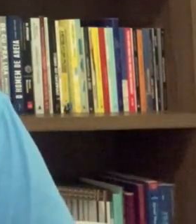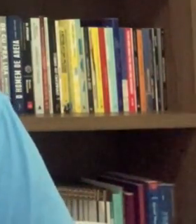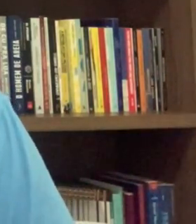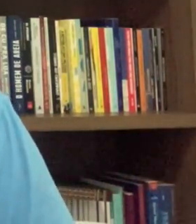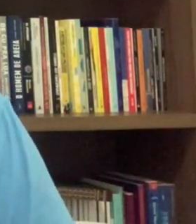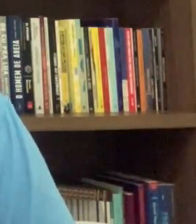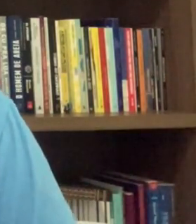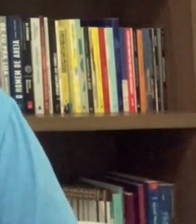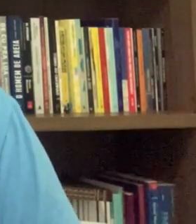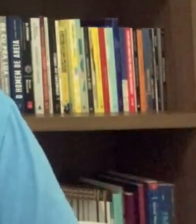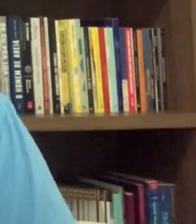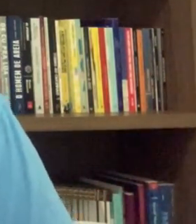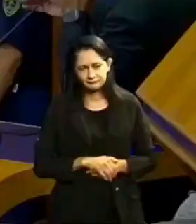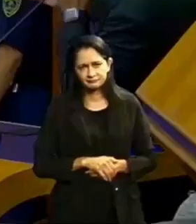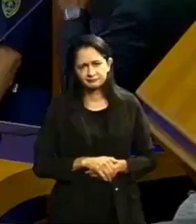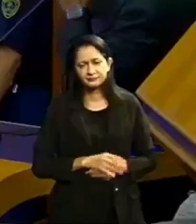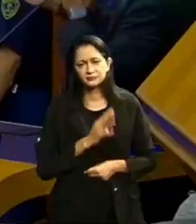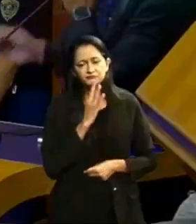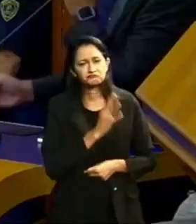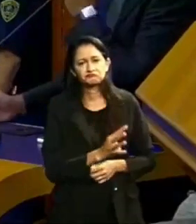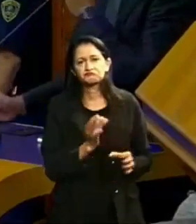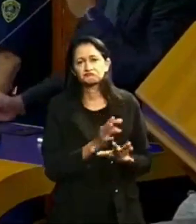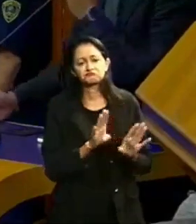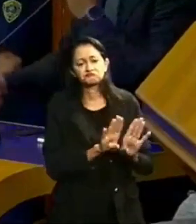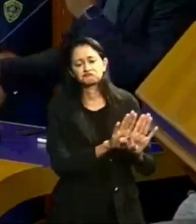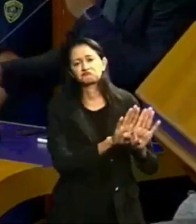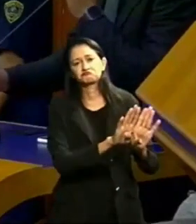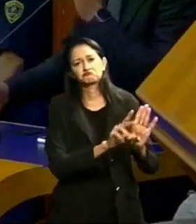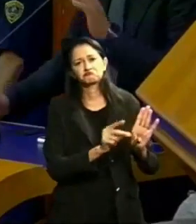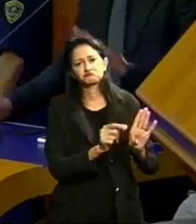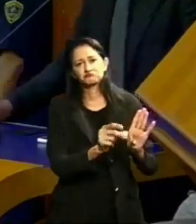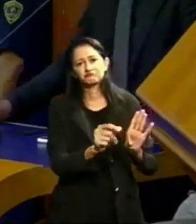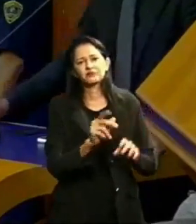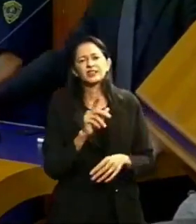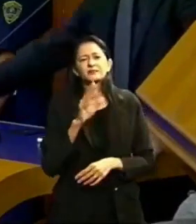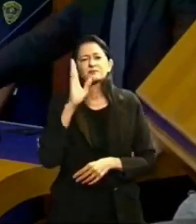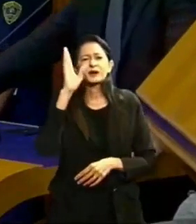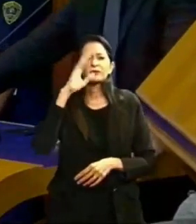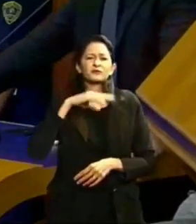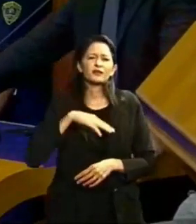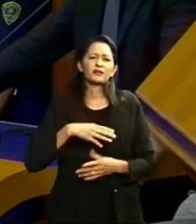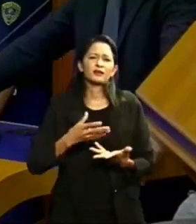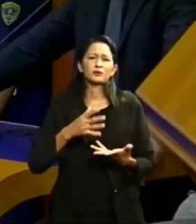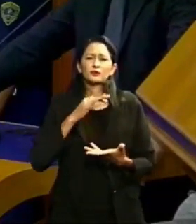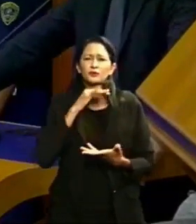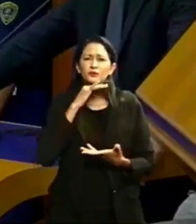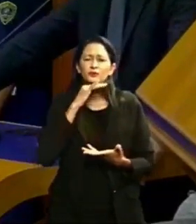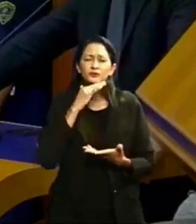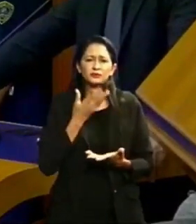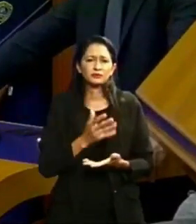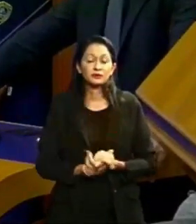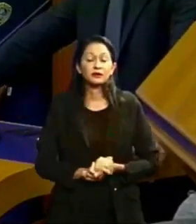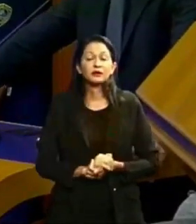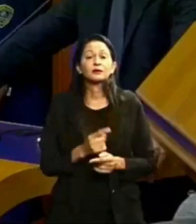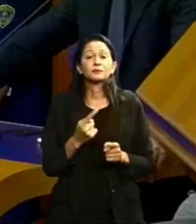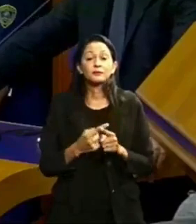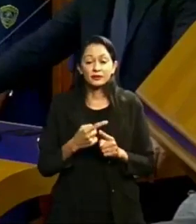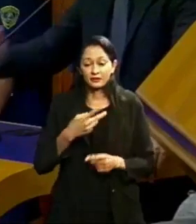para pouco índio. Veja. É uma covardia, é uma maldade, vereador Jefferson Abel.